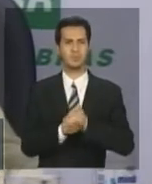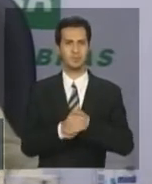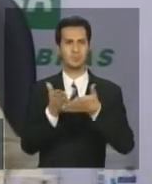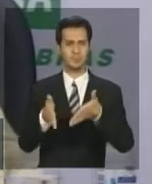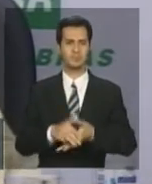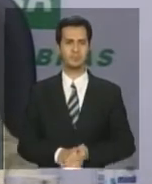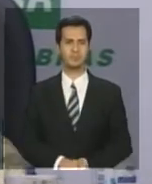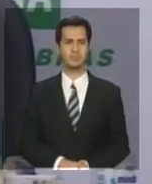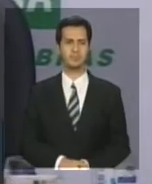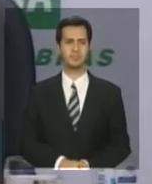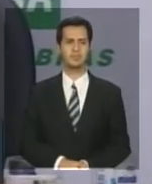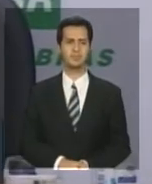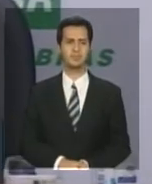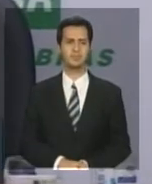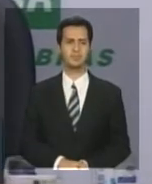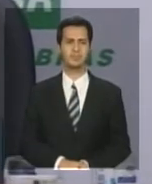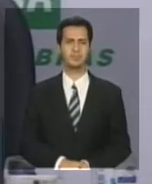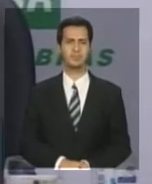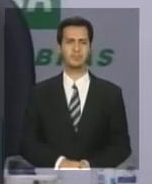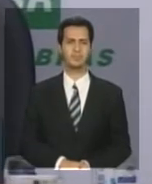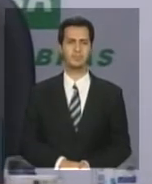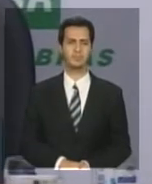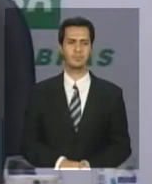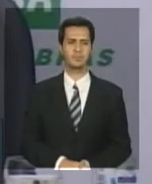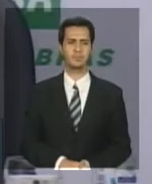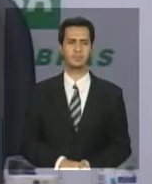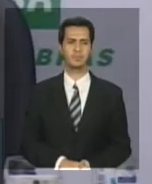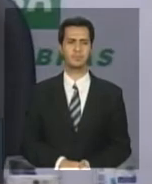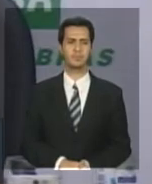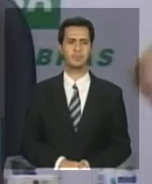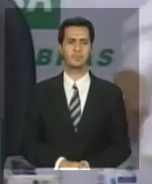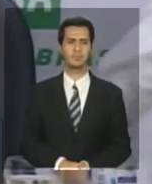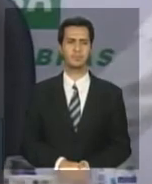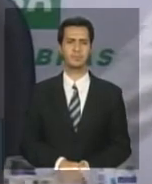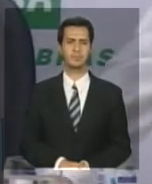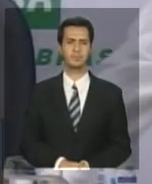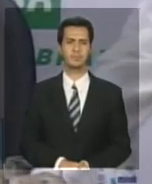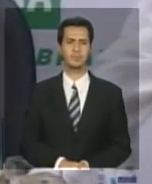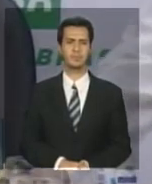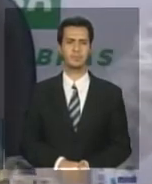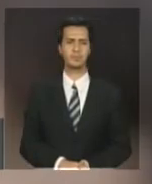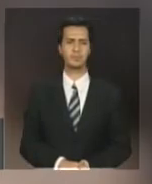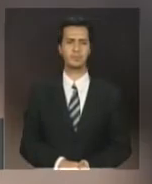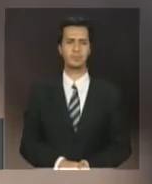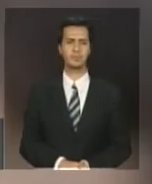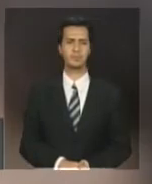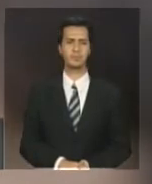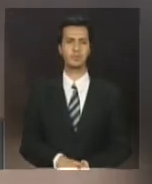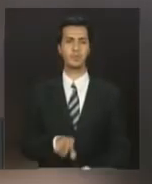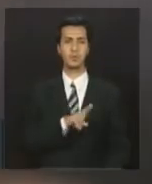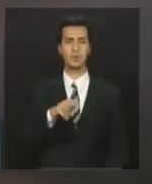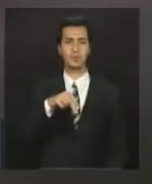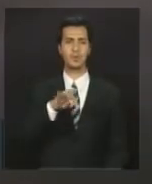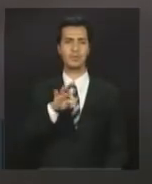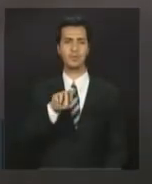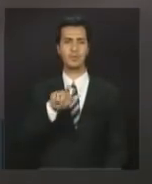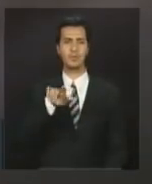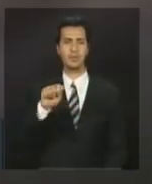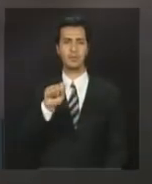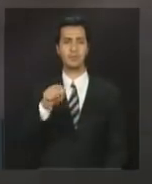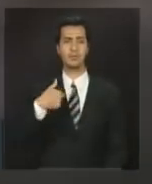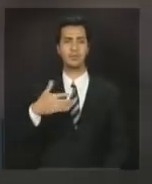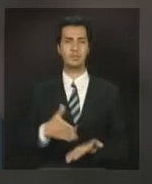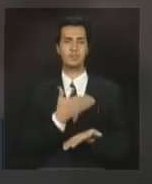Onde você está? Oi. Oi. Eu queria puro. Pois não. Natália Fernandes, da revista